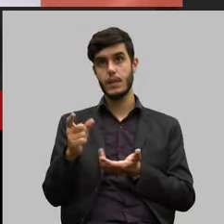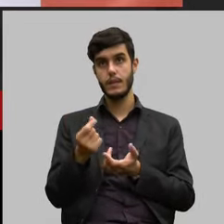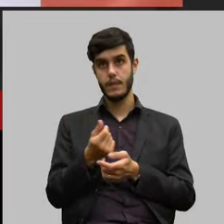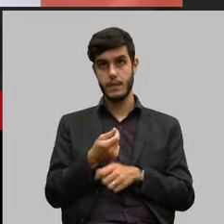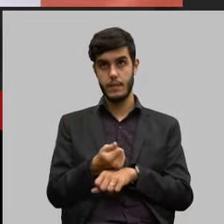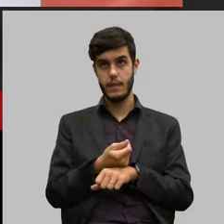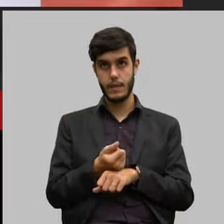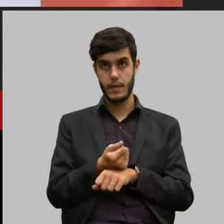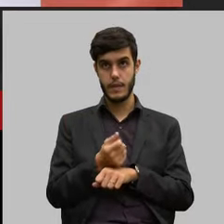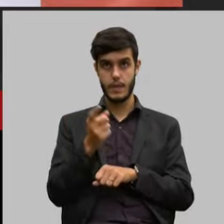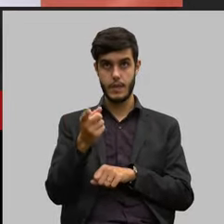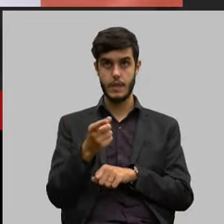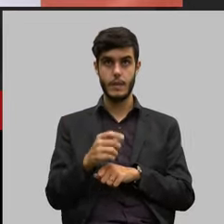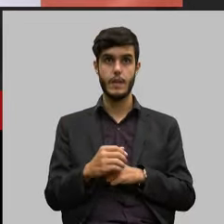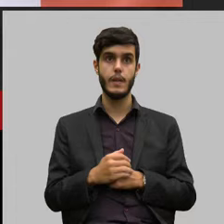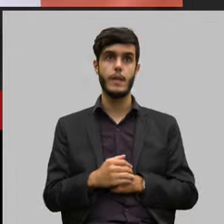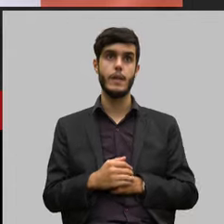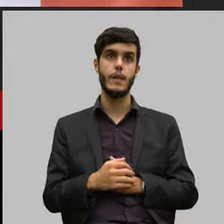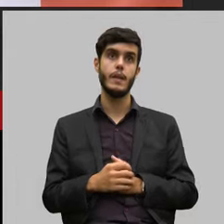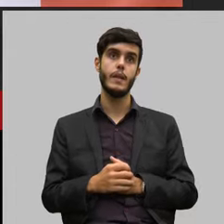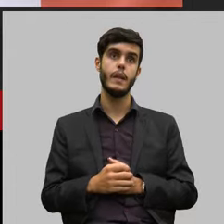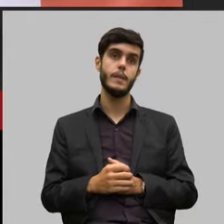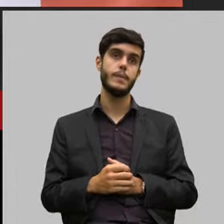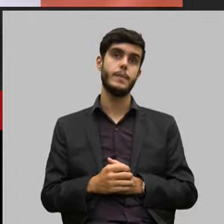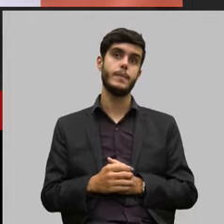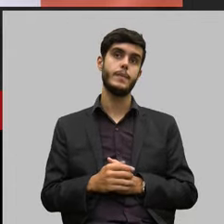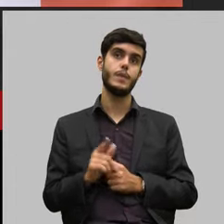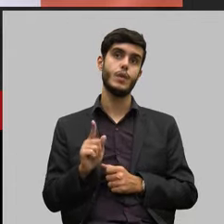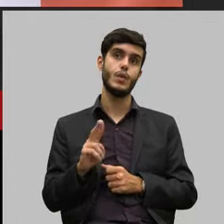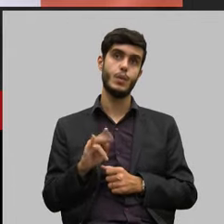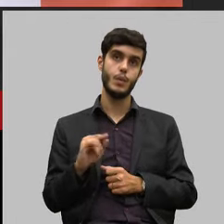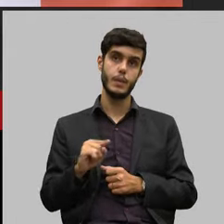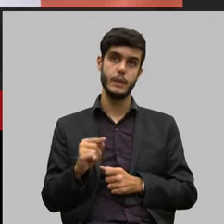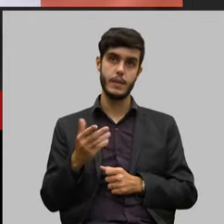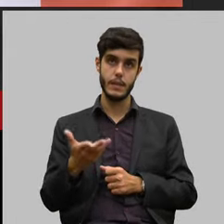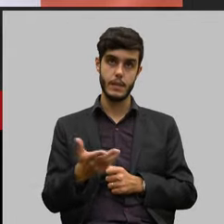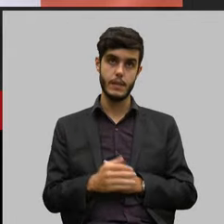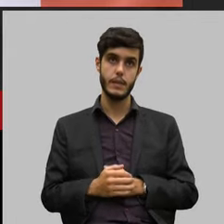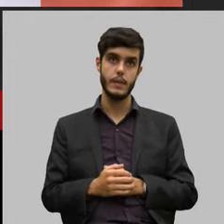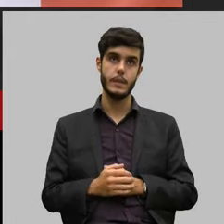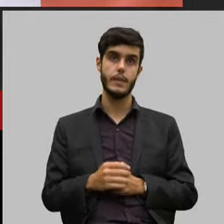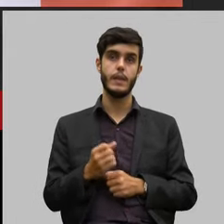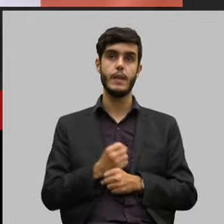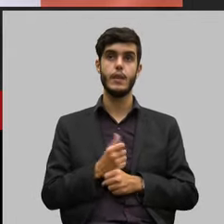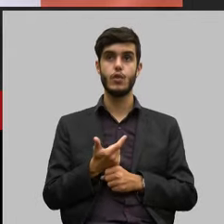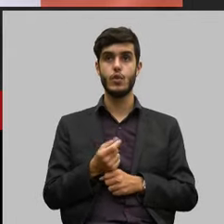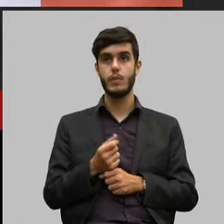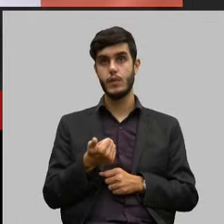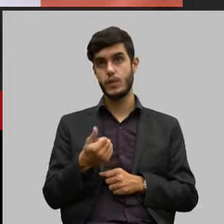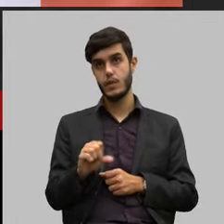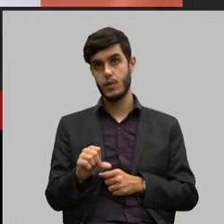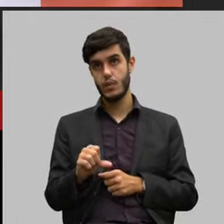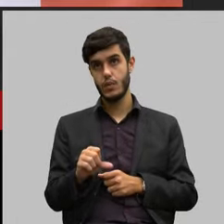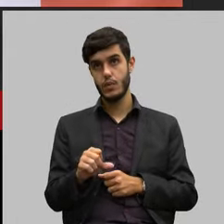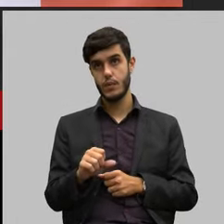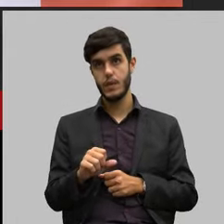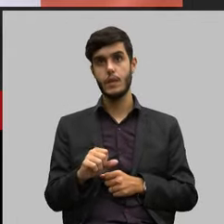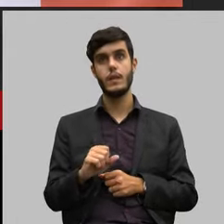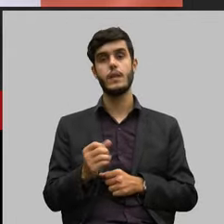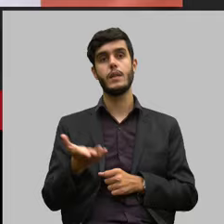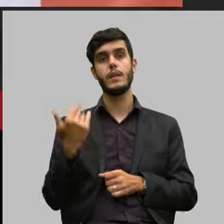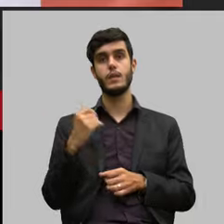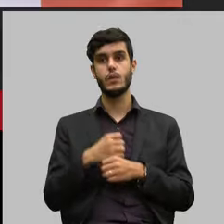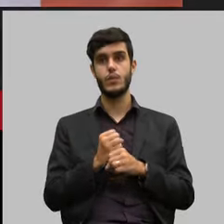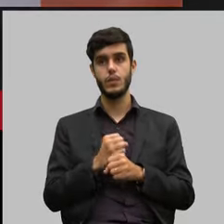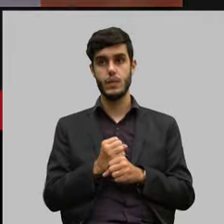secretário a secretário Luiz 2019 a questão orçamentária nós